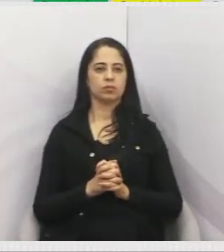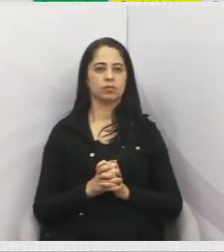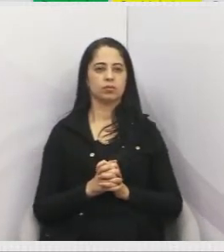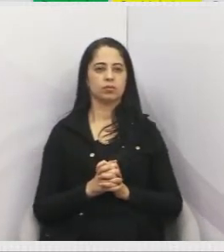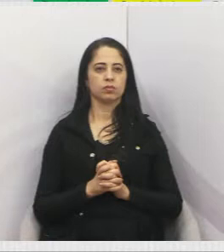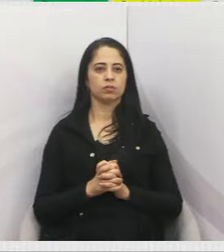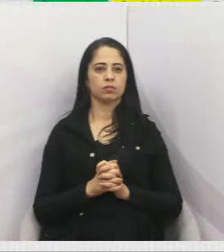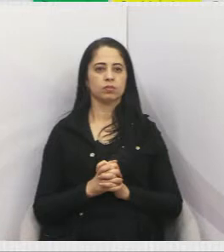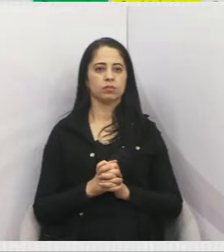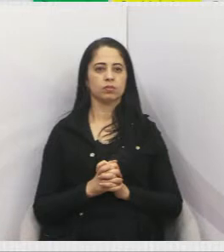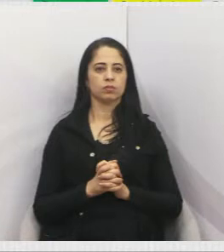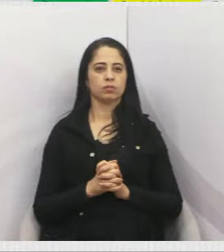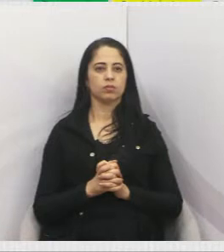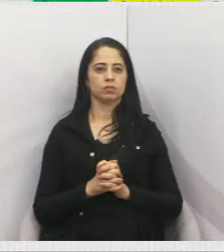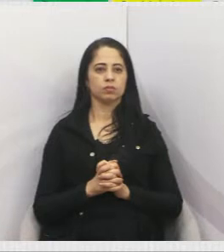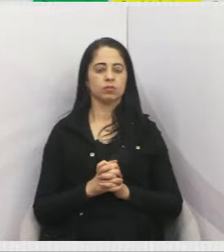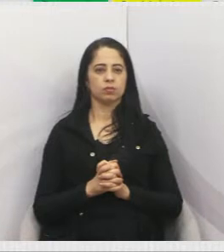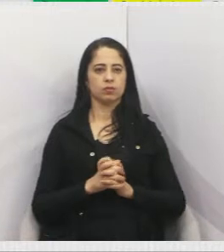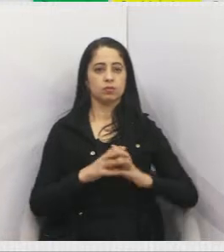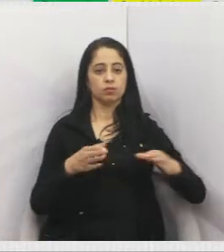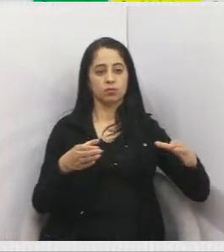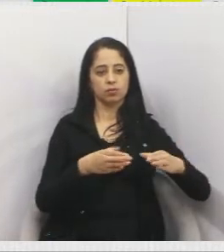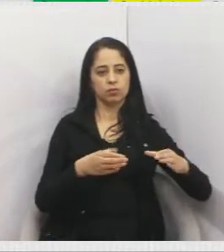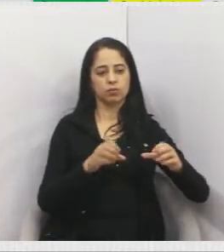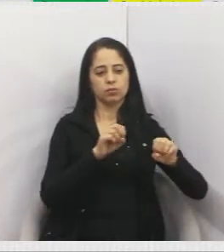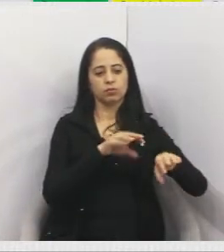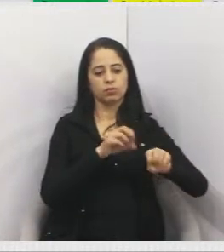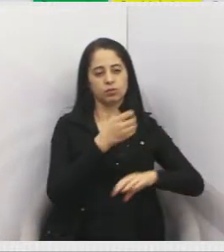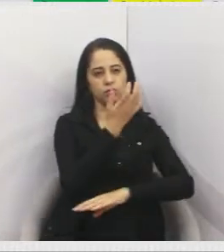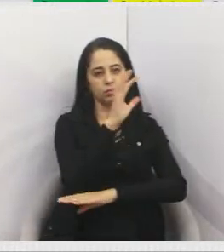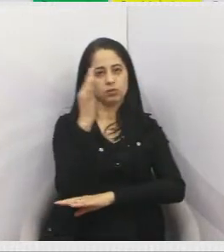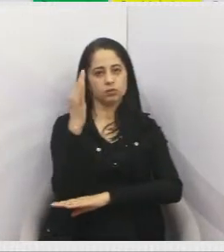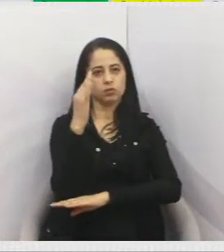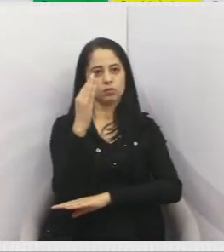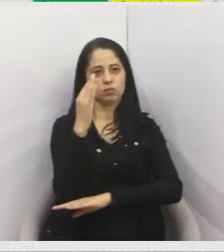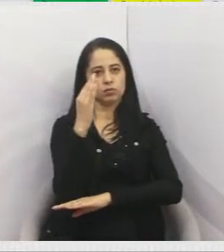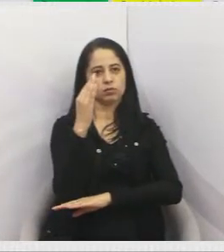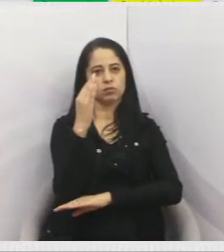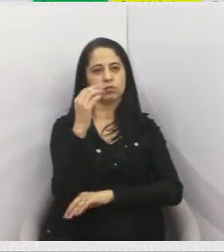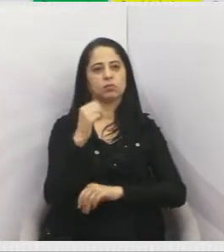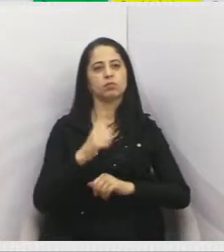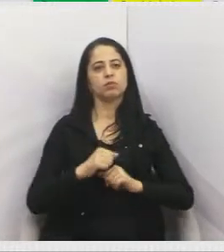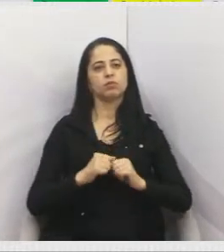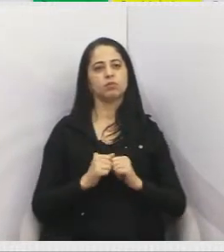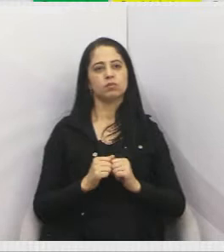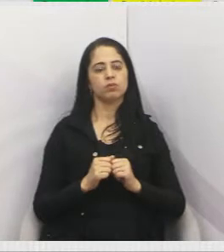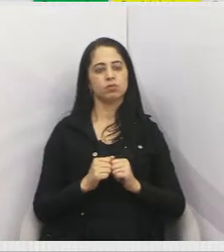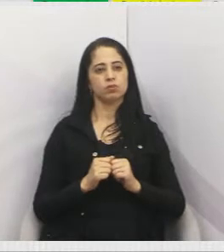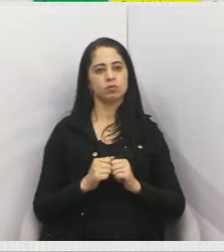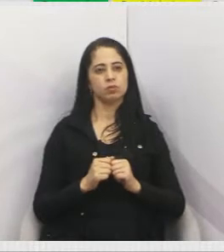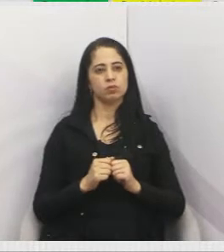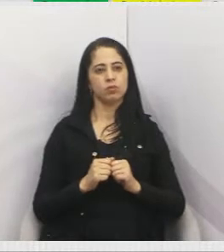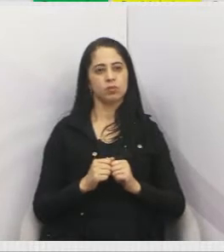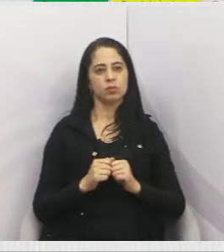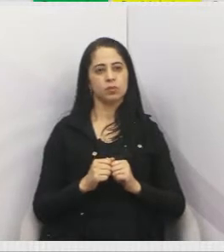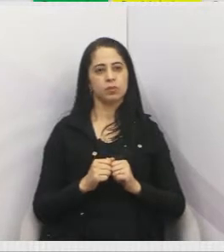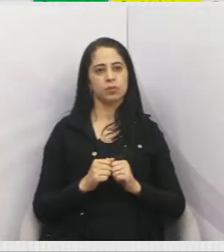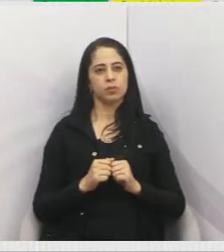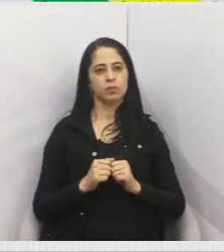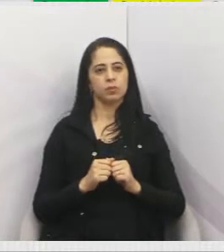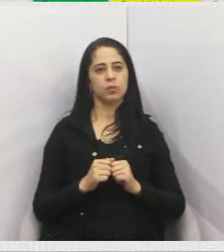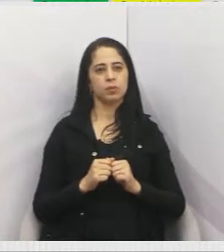Movimentos populares, Núcleo de Alfabetização Ecológica, Permacultura e Agroecologia